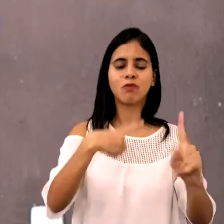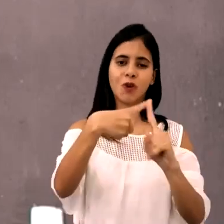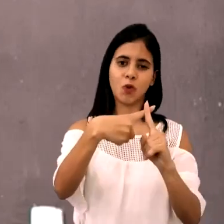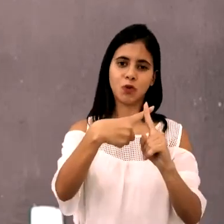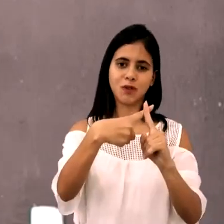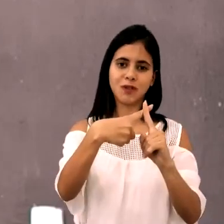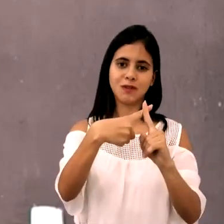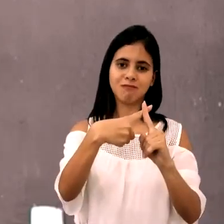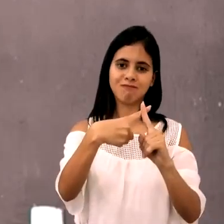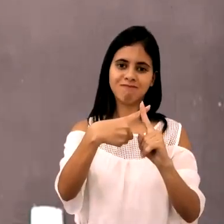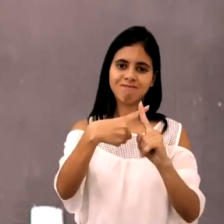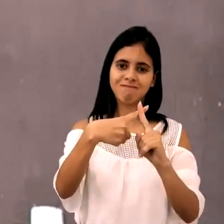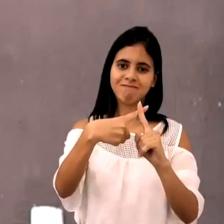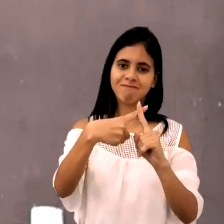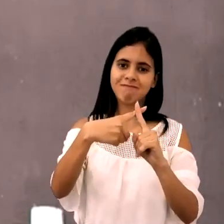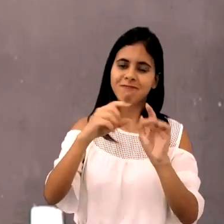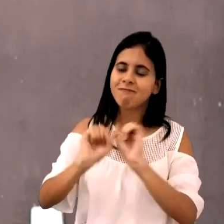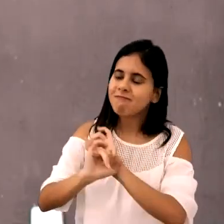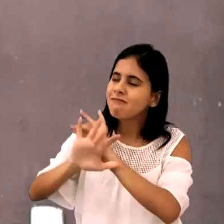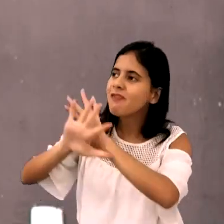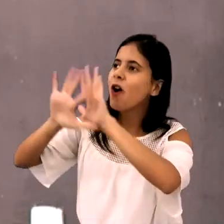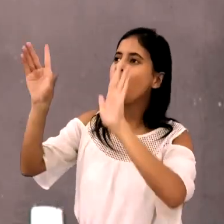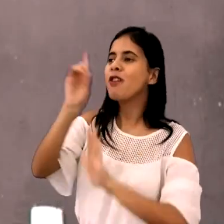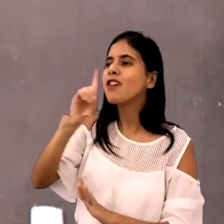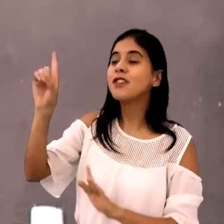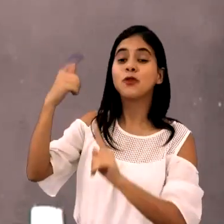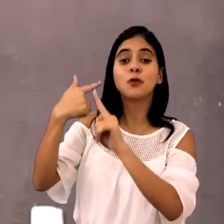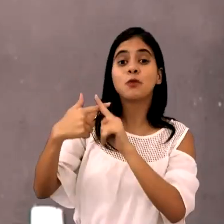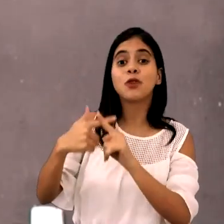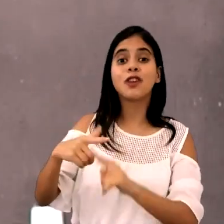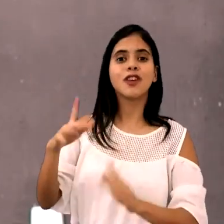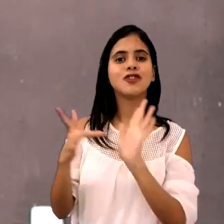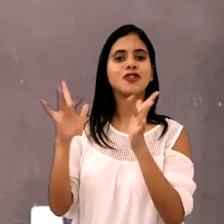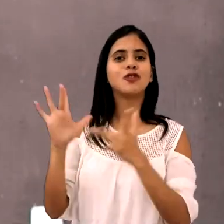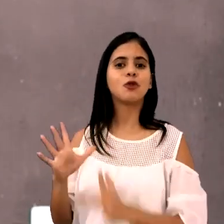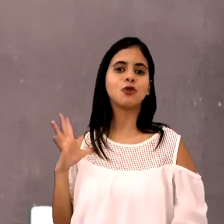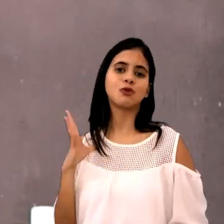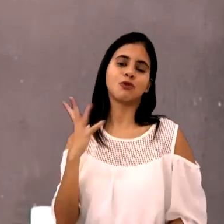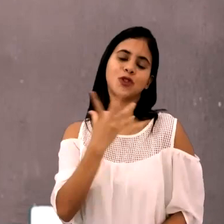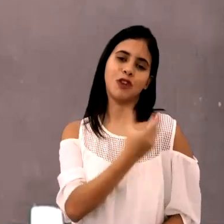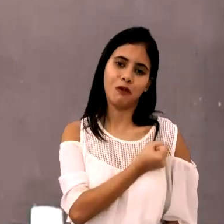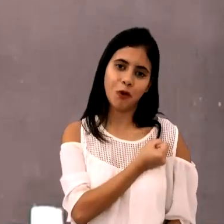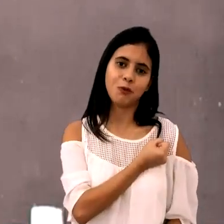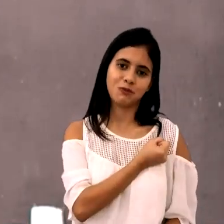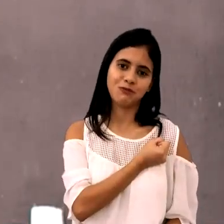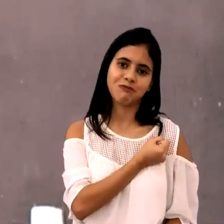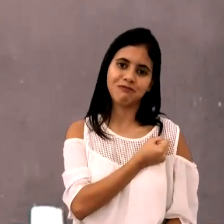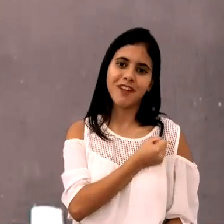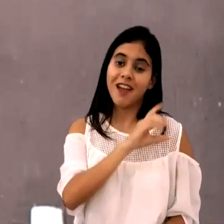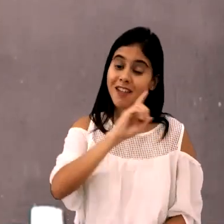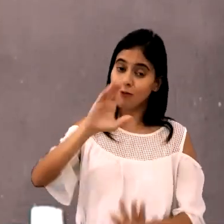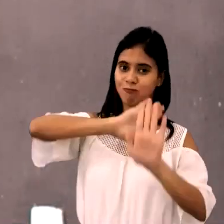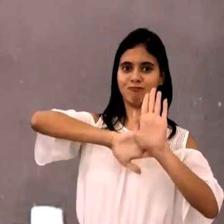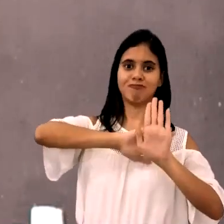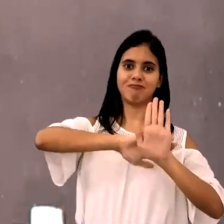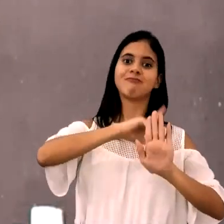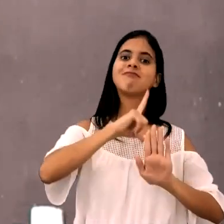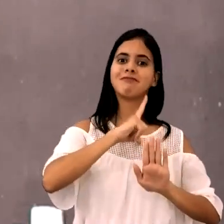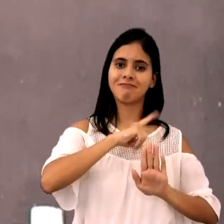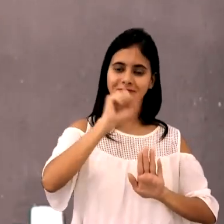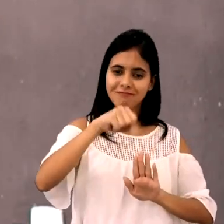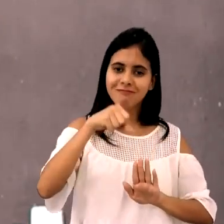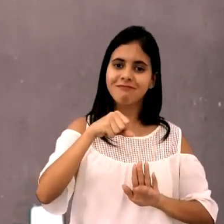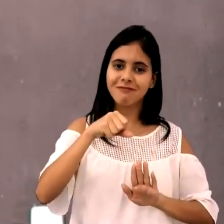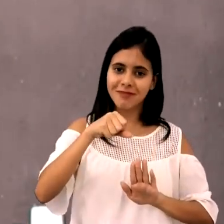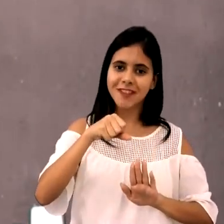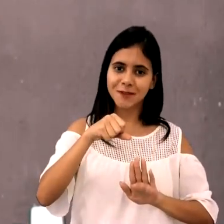Senhor. Louvado seja o Senhor por tão grande salvação em Cristo, nosso Senhor, pois Deus se move nos bastidores e